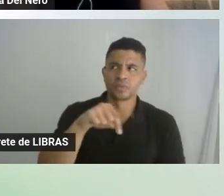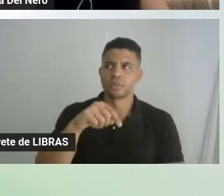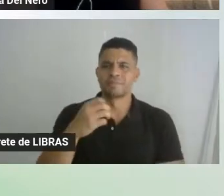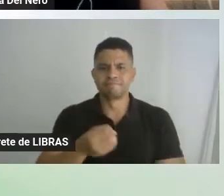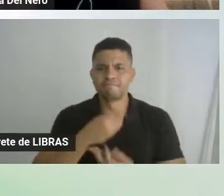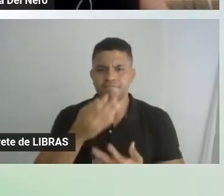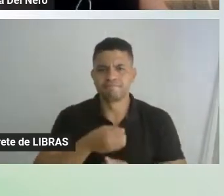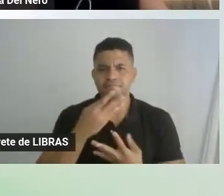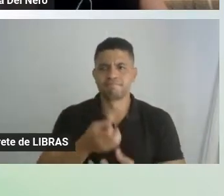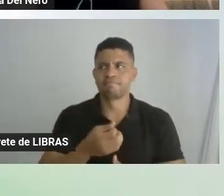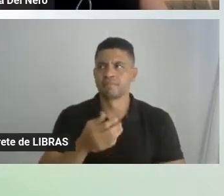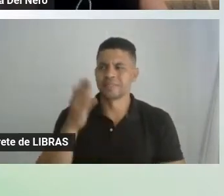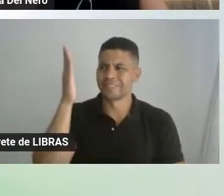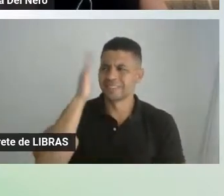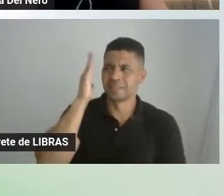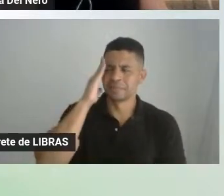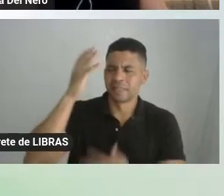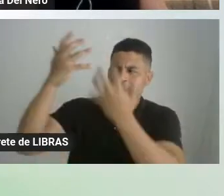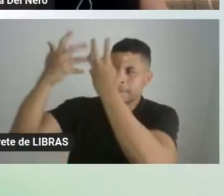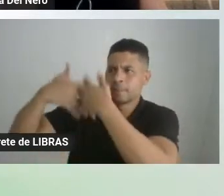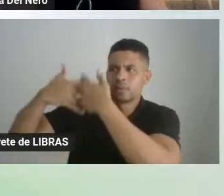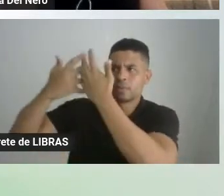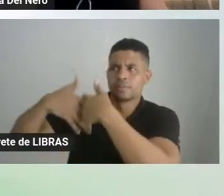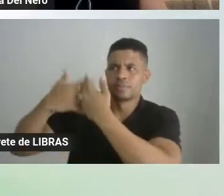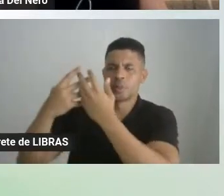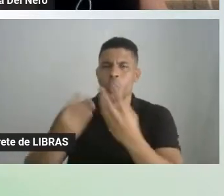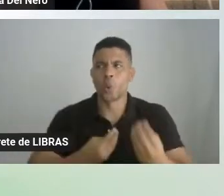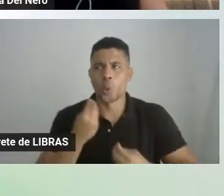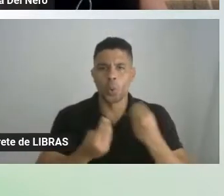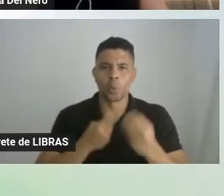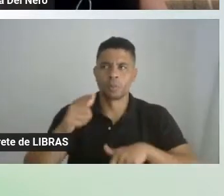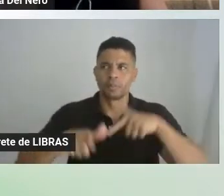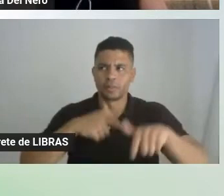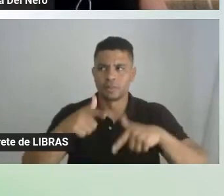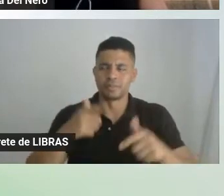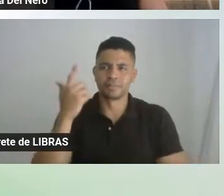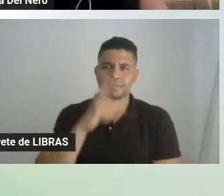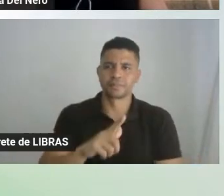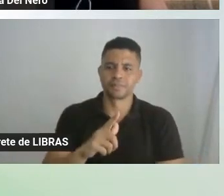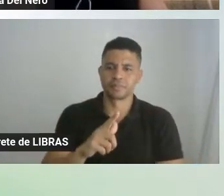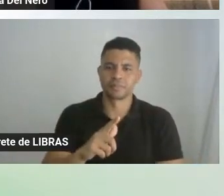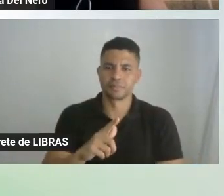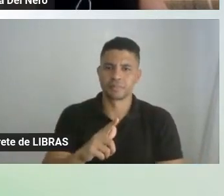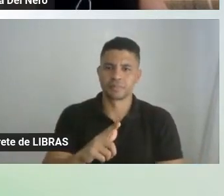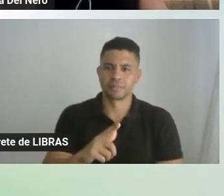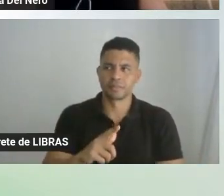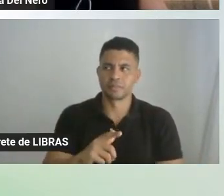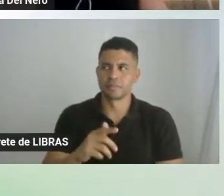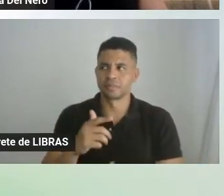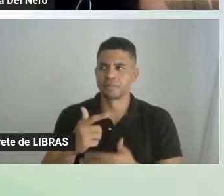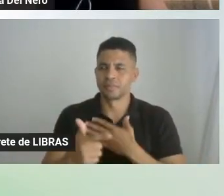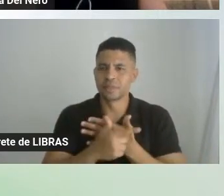nos nossos grupos de trabalho, né, o como nós podemos avançar nesse nosso papel, que é o papel